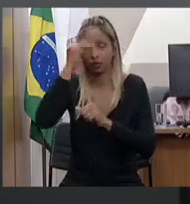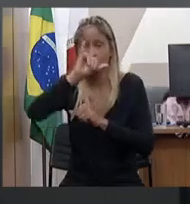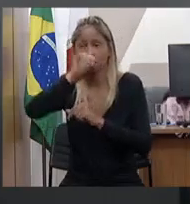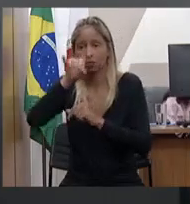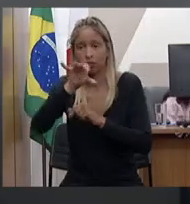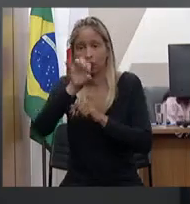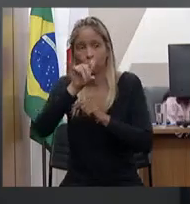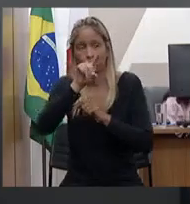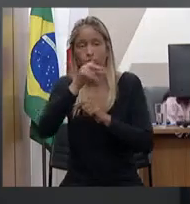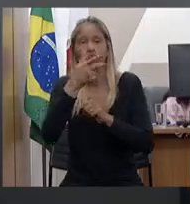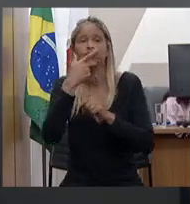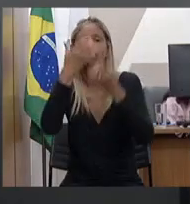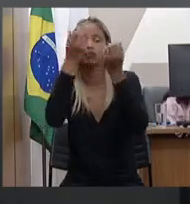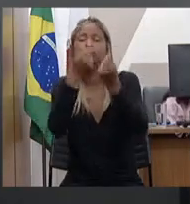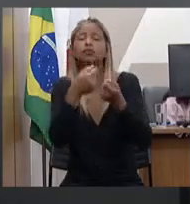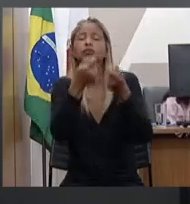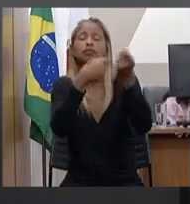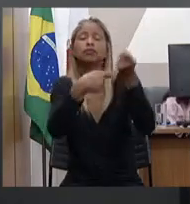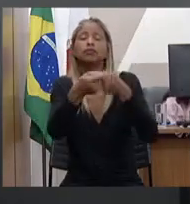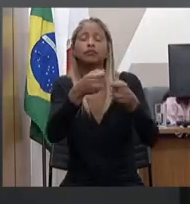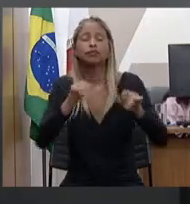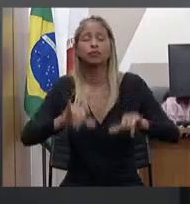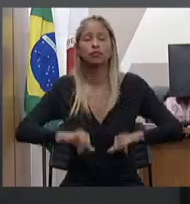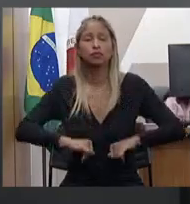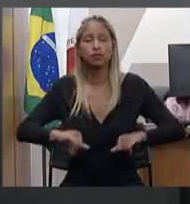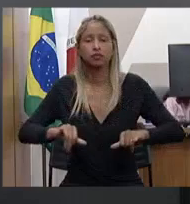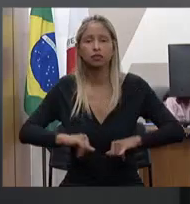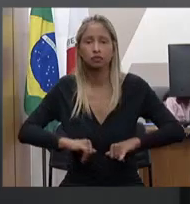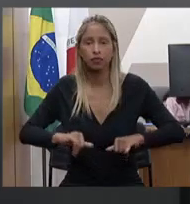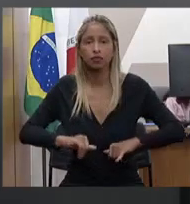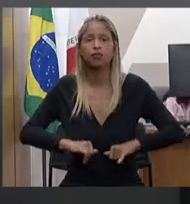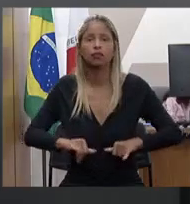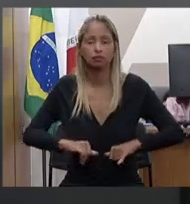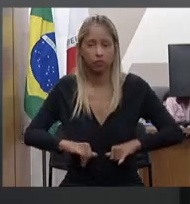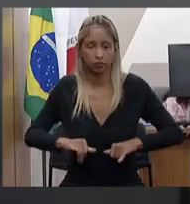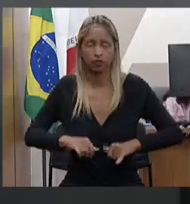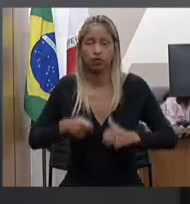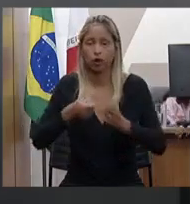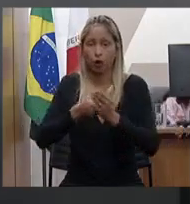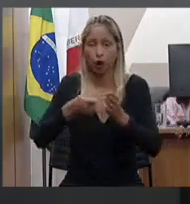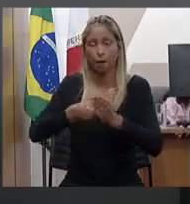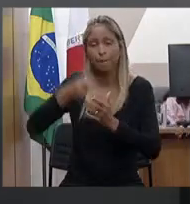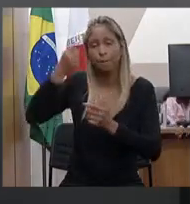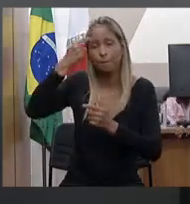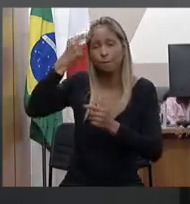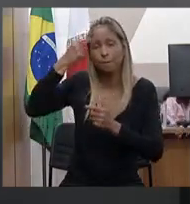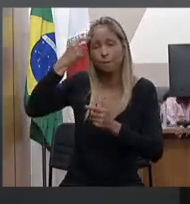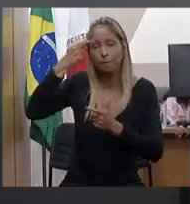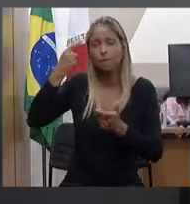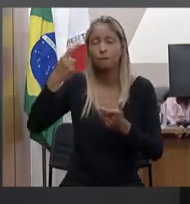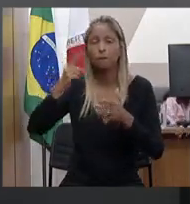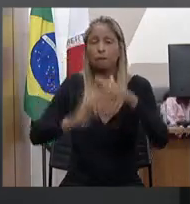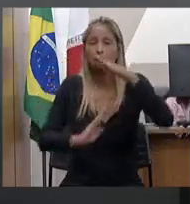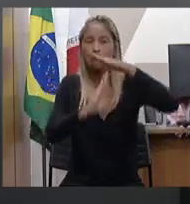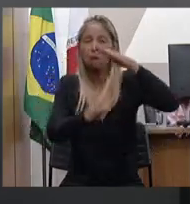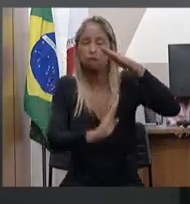vai falar daqui a poucos Comerciários sofrem um grande uma grande pressão Mental para tá batendo as metas né a